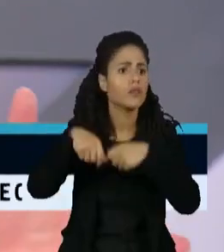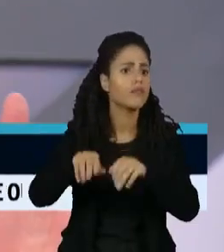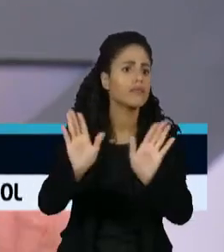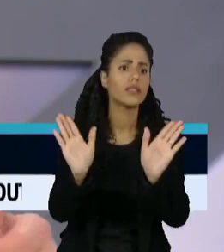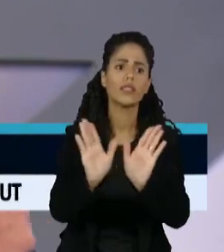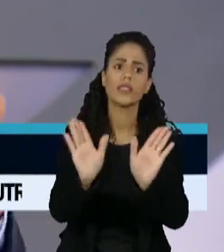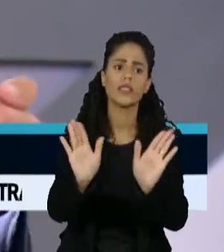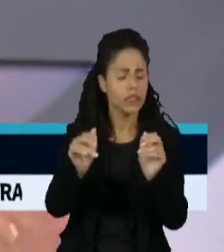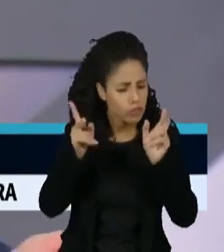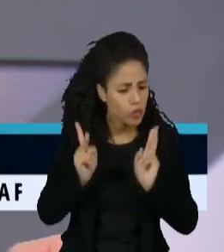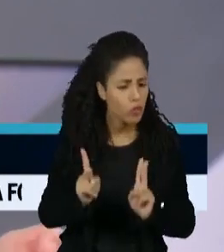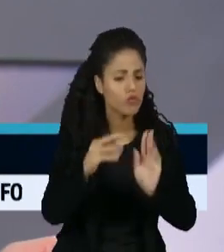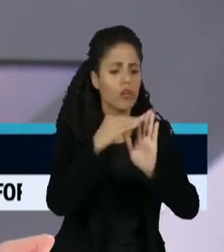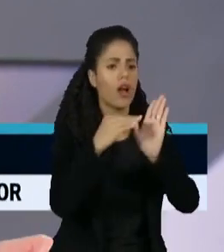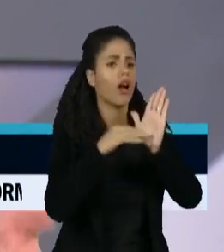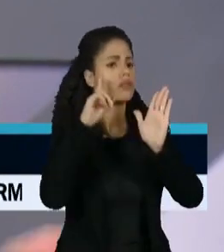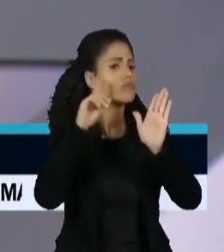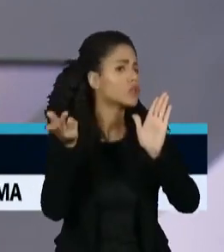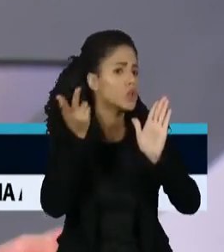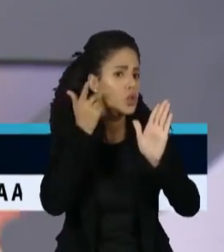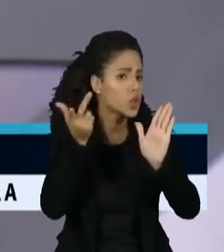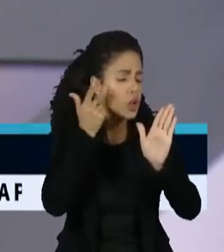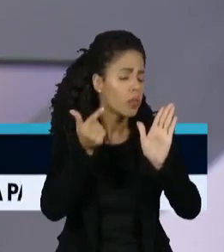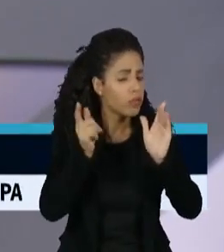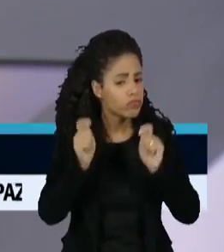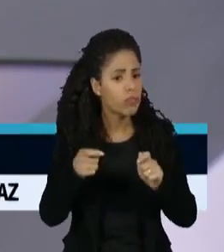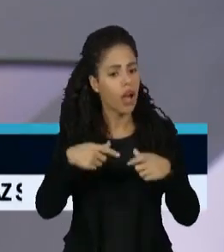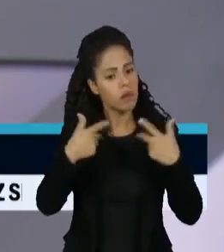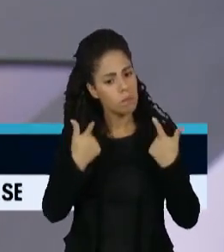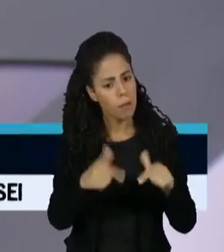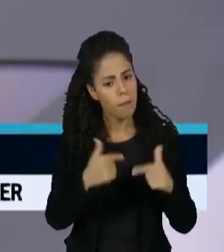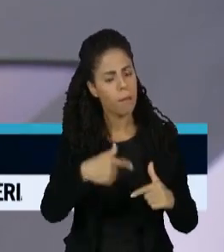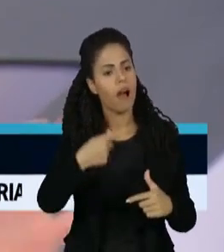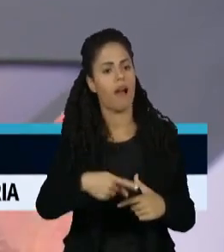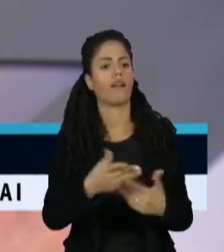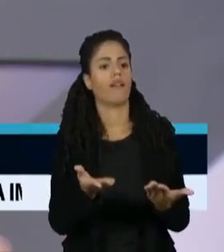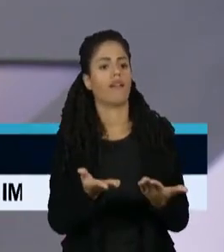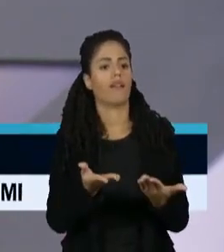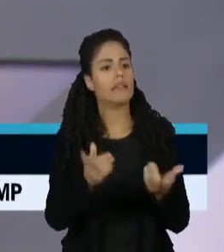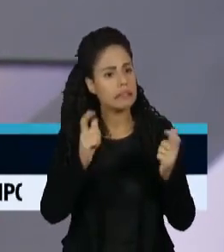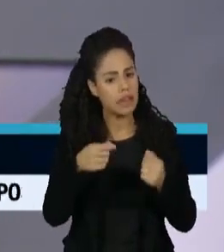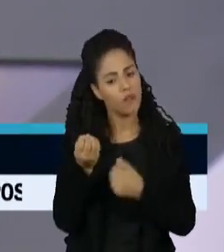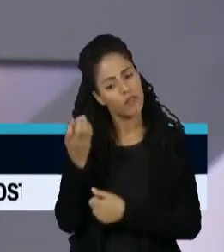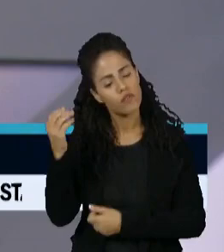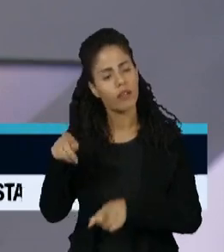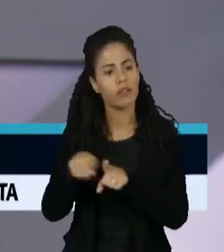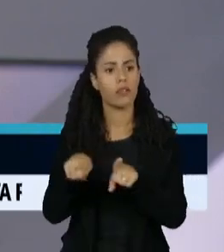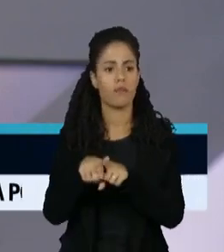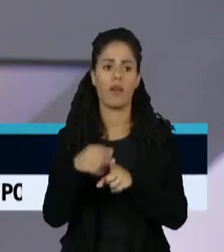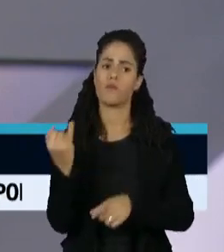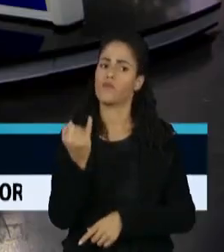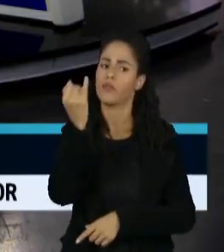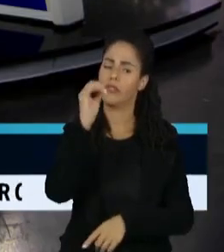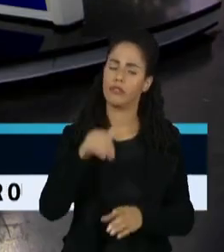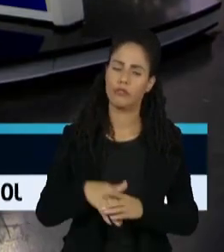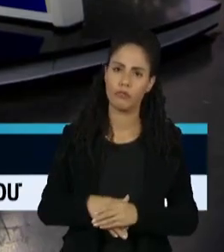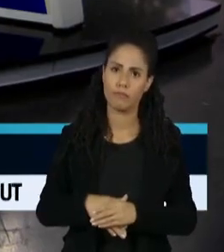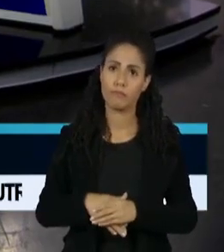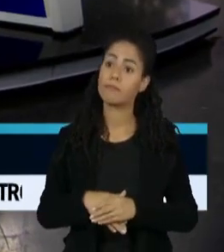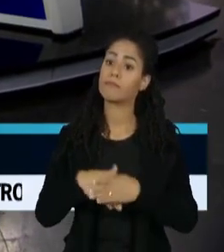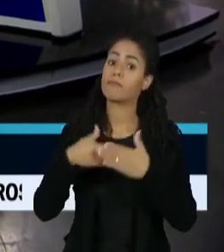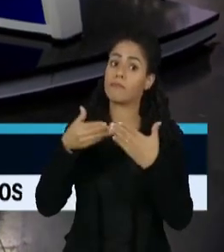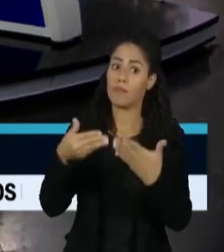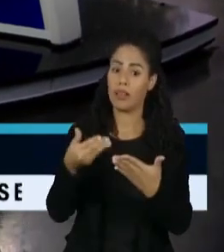manter uma agenda e com um trabalho intenso aqui e fazer isso. Eu acho que ambas são muito importantes. E essa viagem,